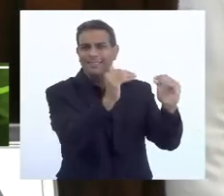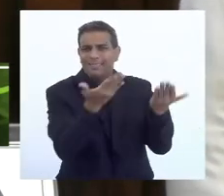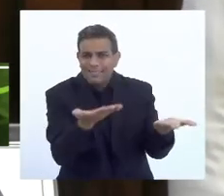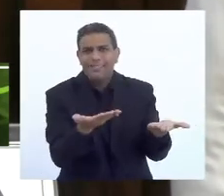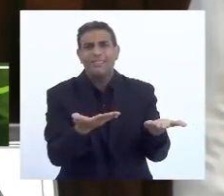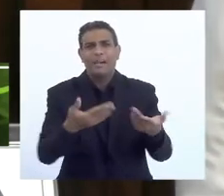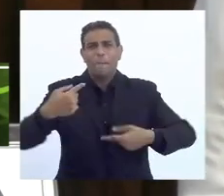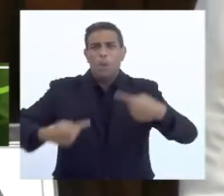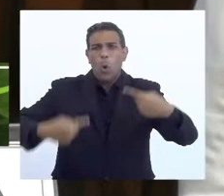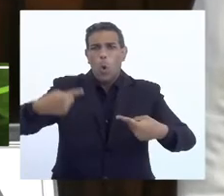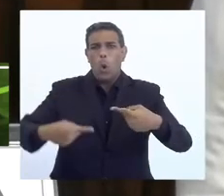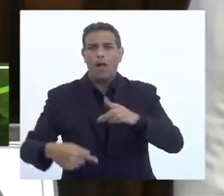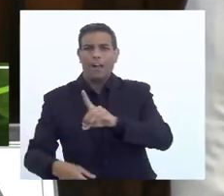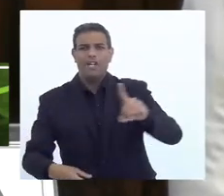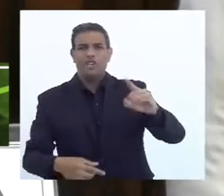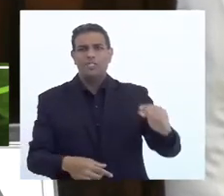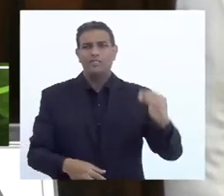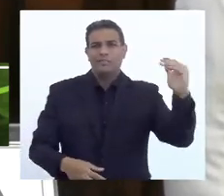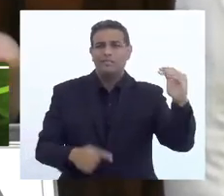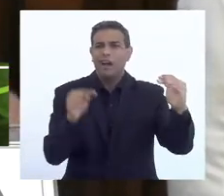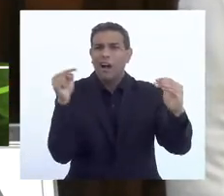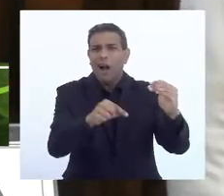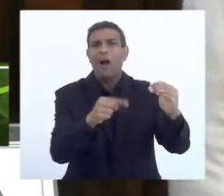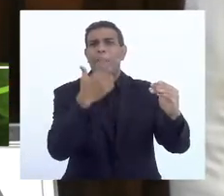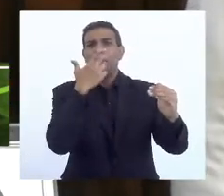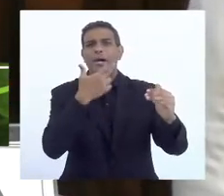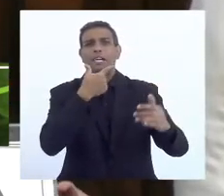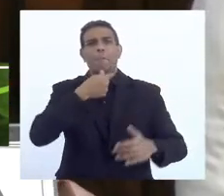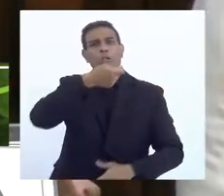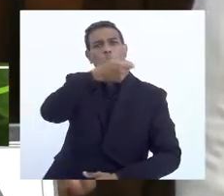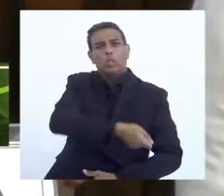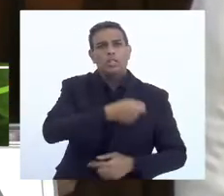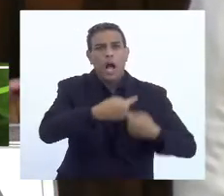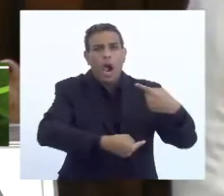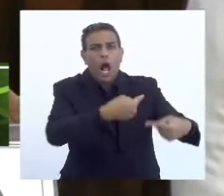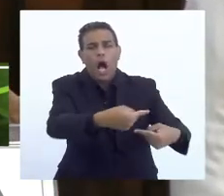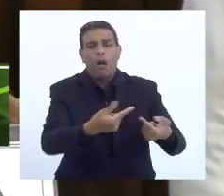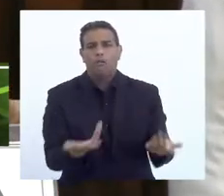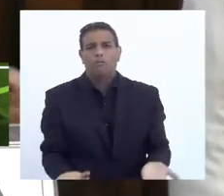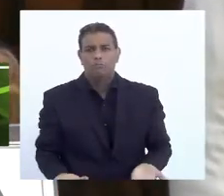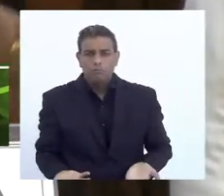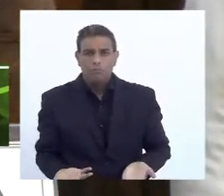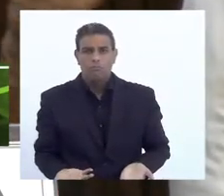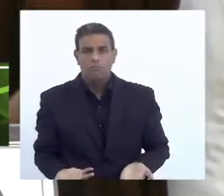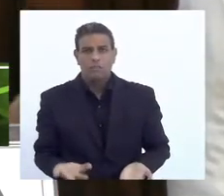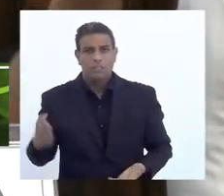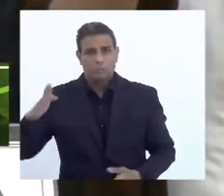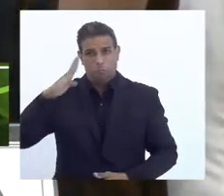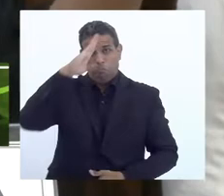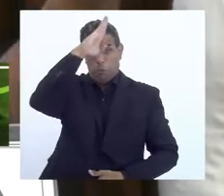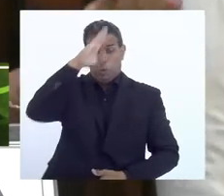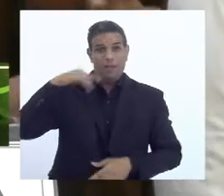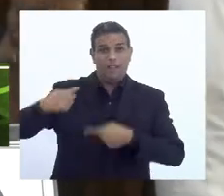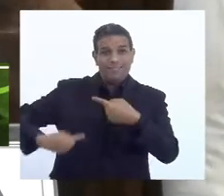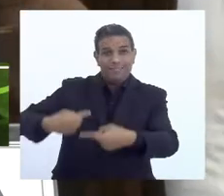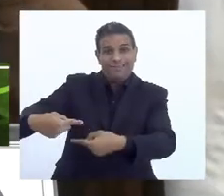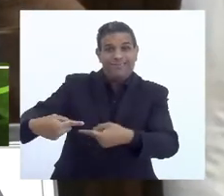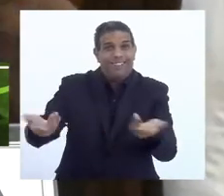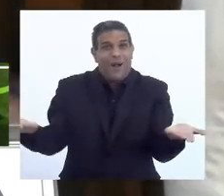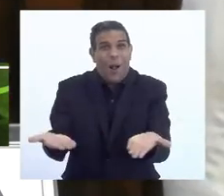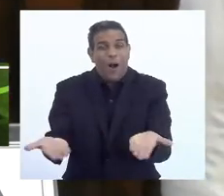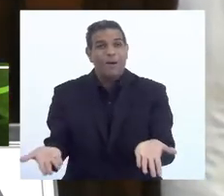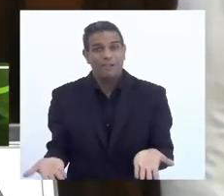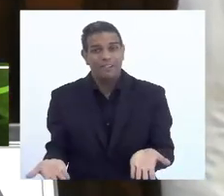política encaminhada pela extrema-direita, ela é uma política da masculinidade. O bolsonarismo, ele